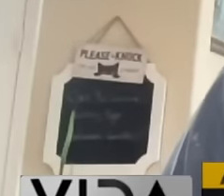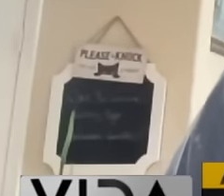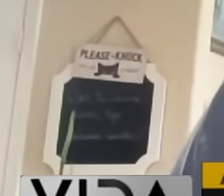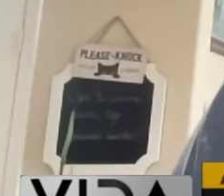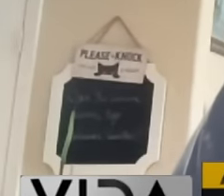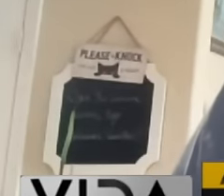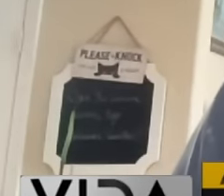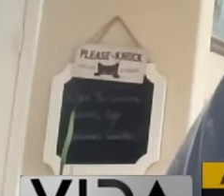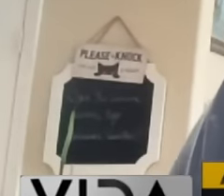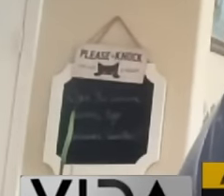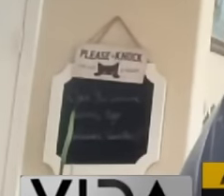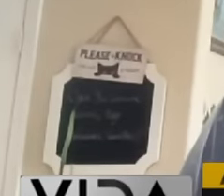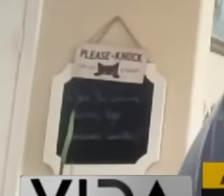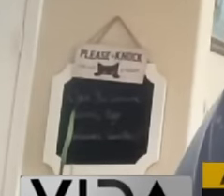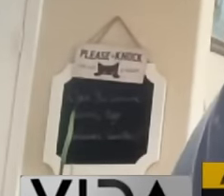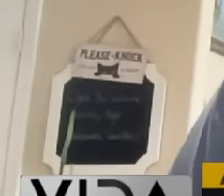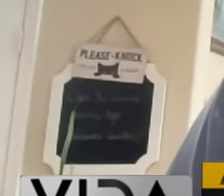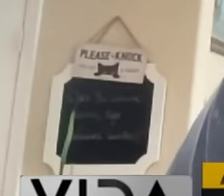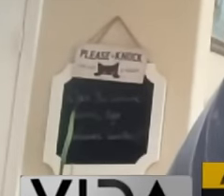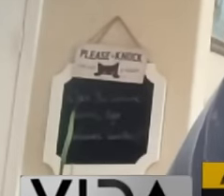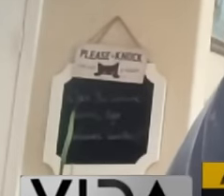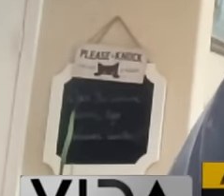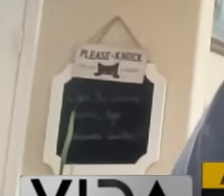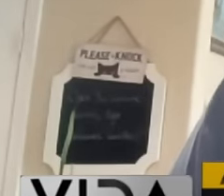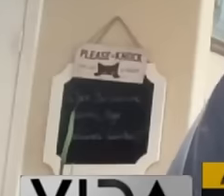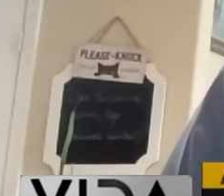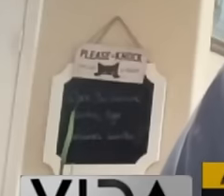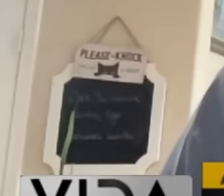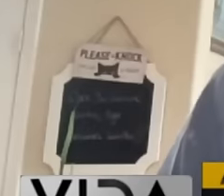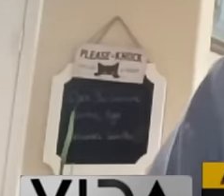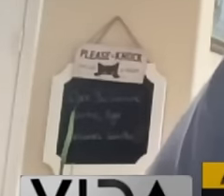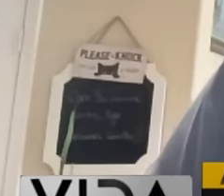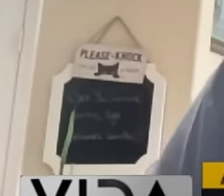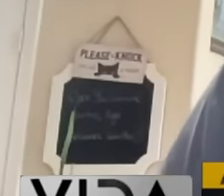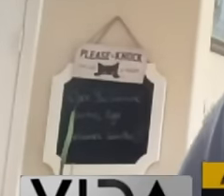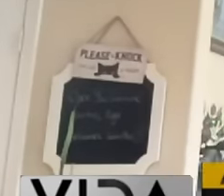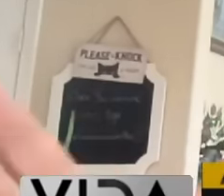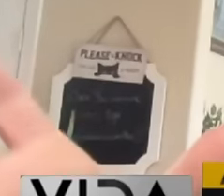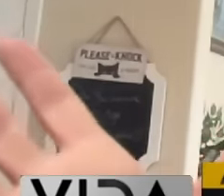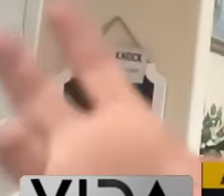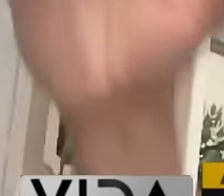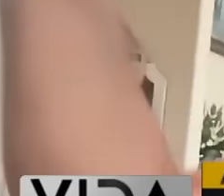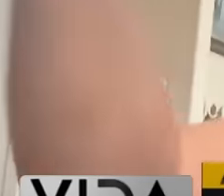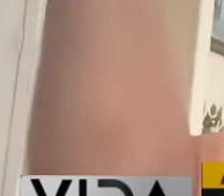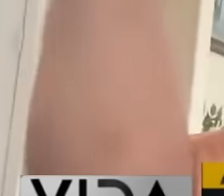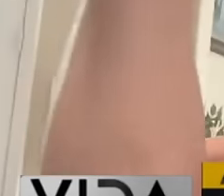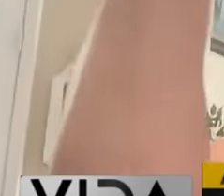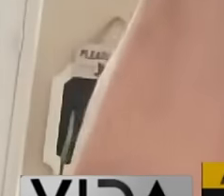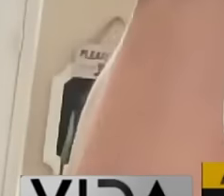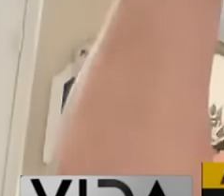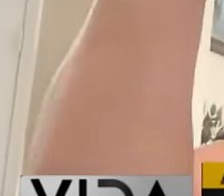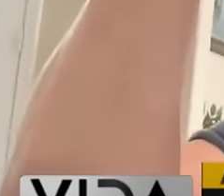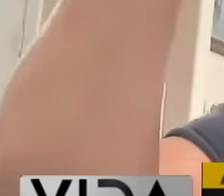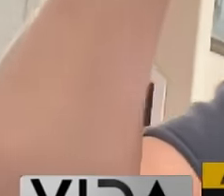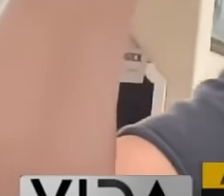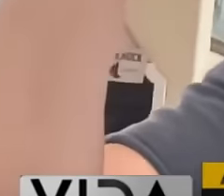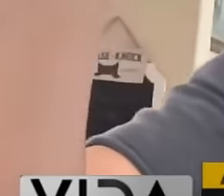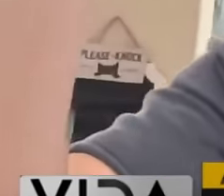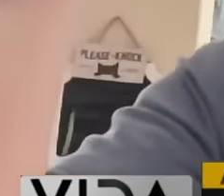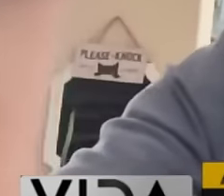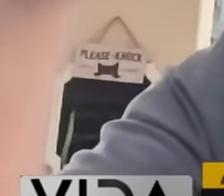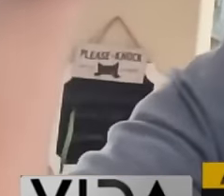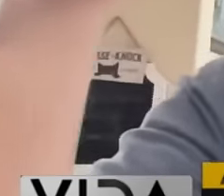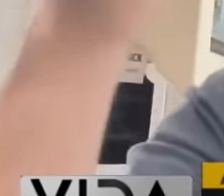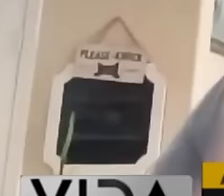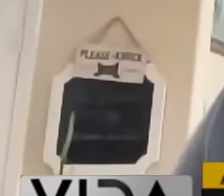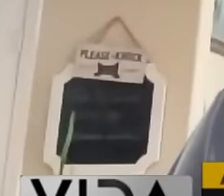Quem é que está sendo questionado? Então, eu gostei do Safe, gostei do Girão, onde eles falam, ó, que a gente quer a lista. Mostra a lista